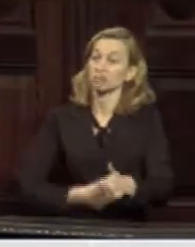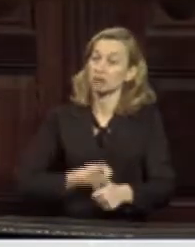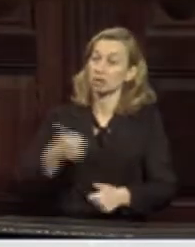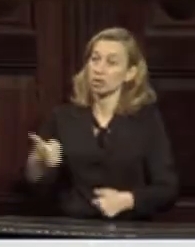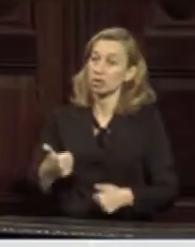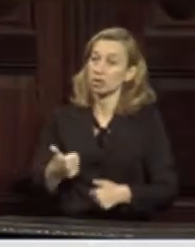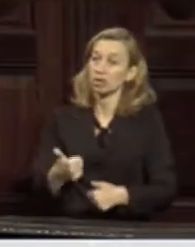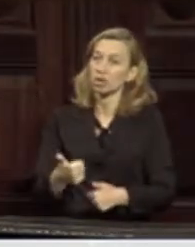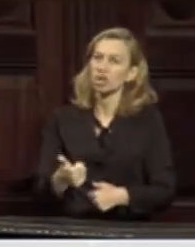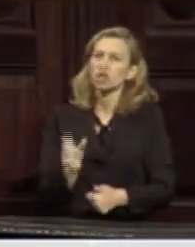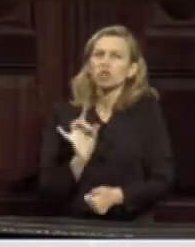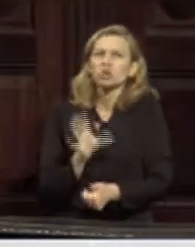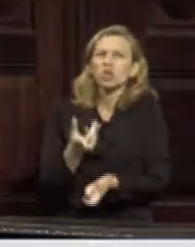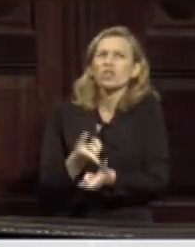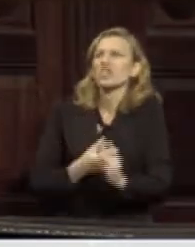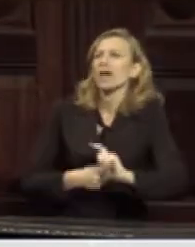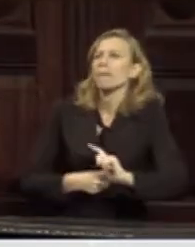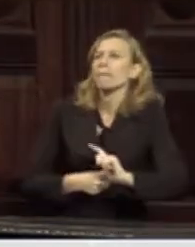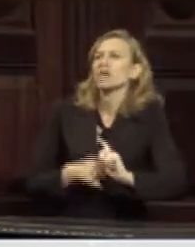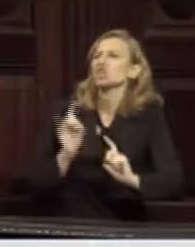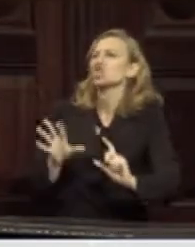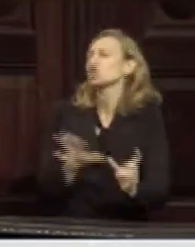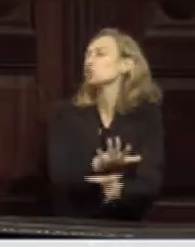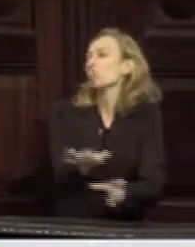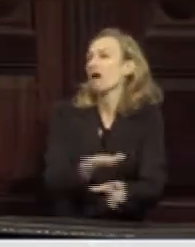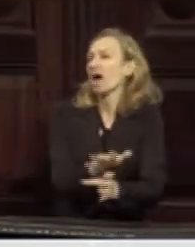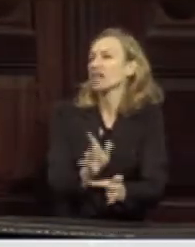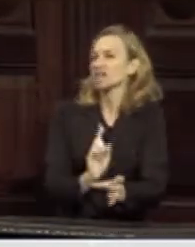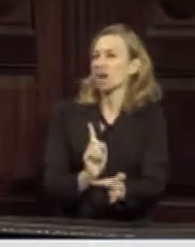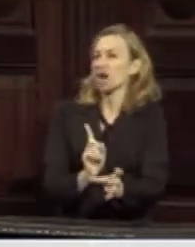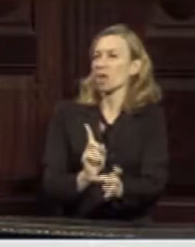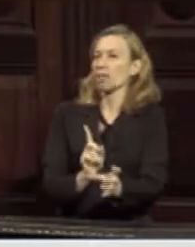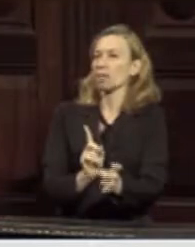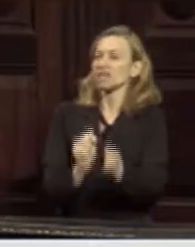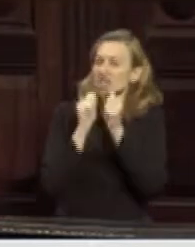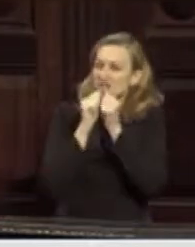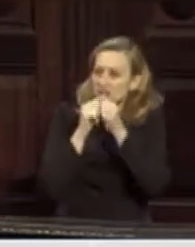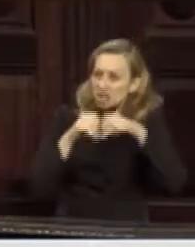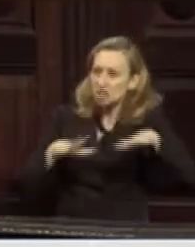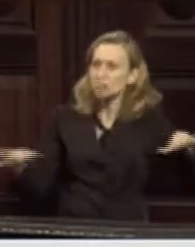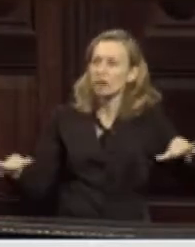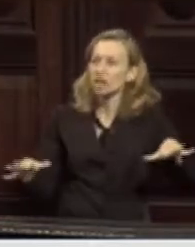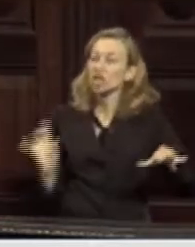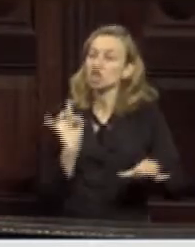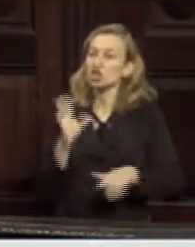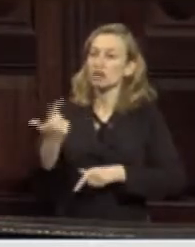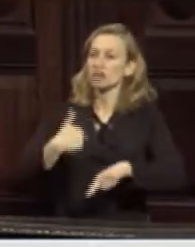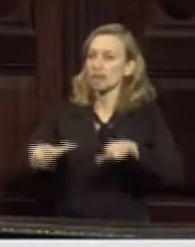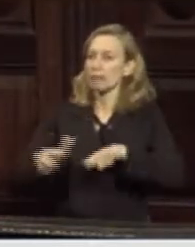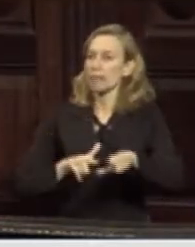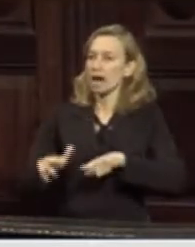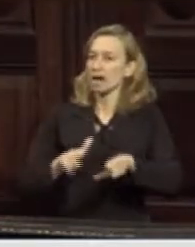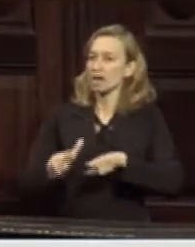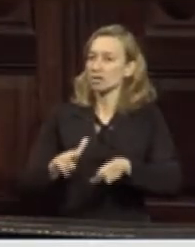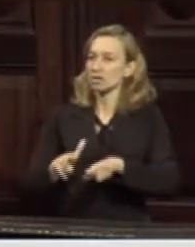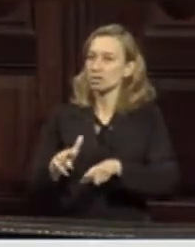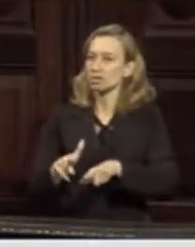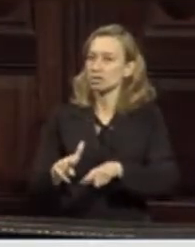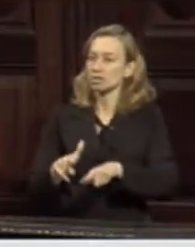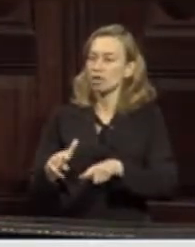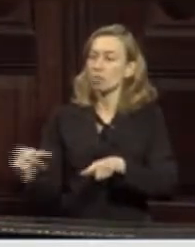fique dependente apenas de uma área. Porém, esse trabalho só vai poder ser implementado a partir de uma